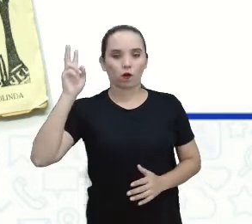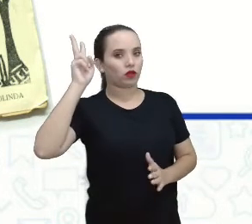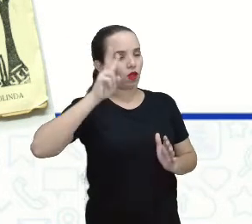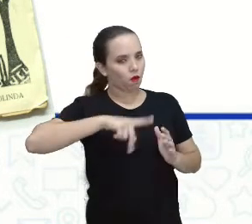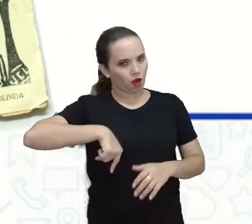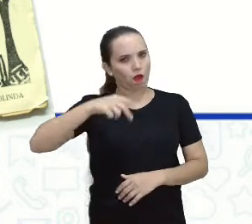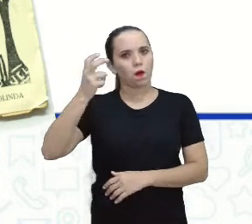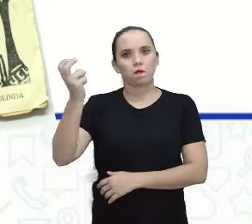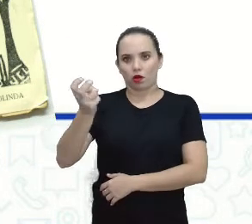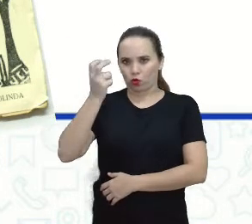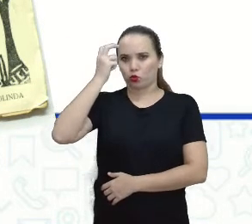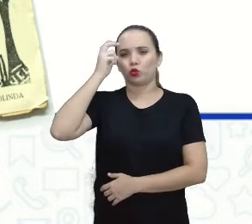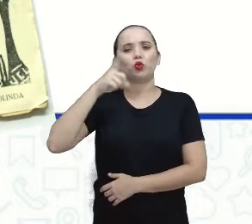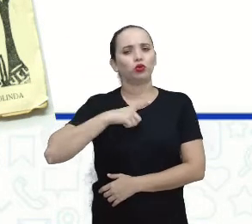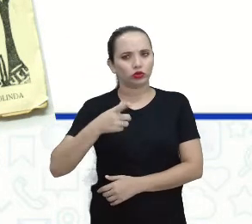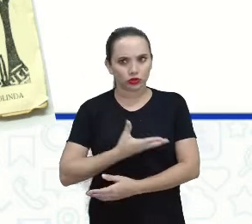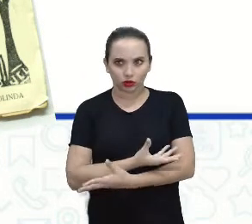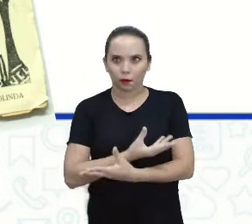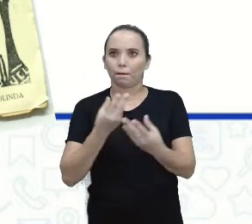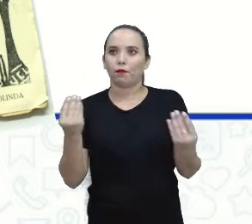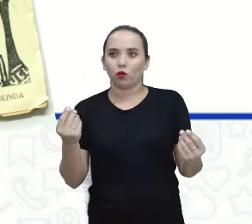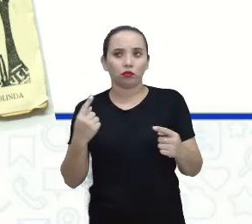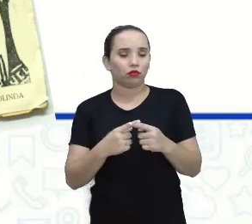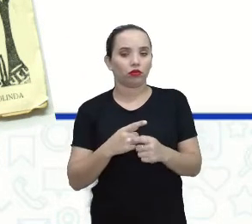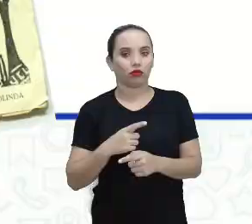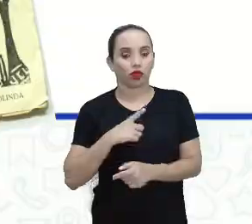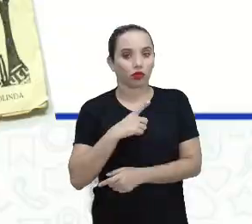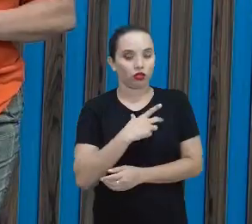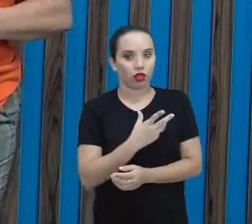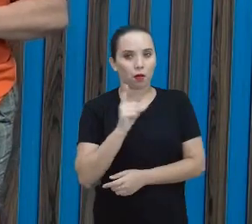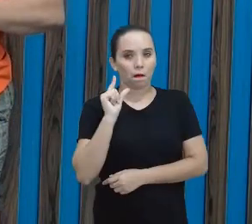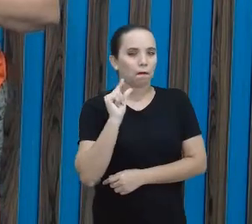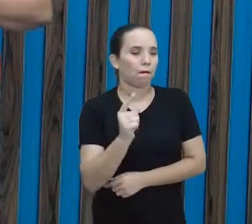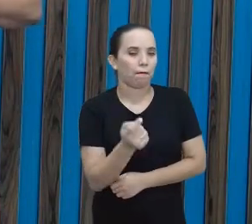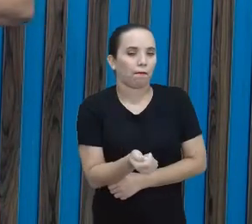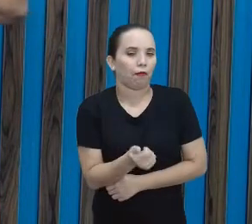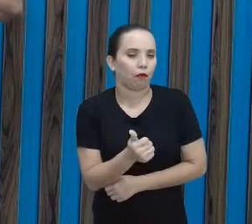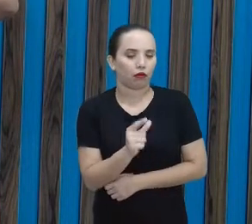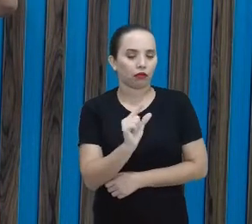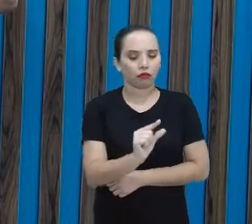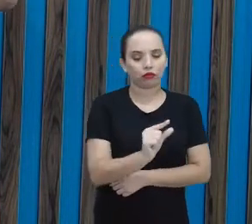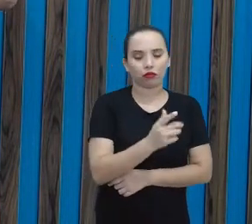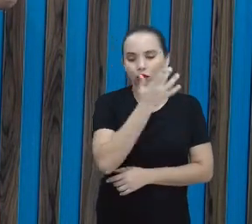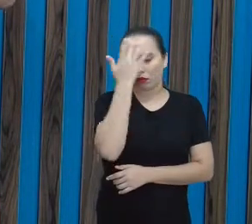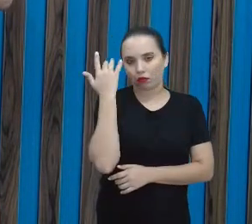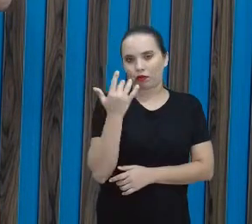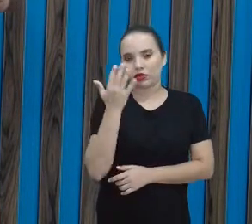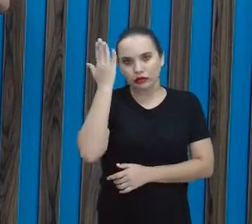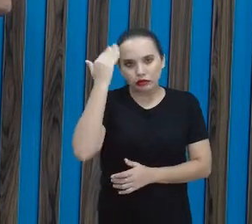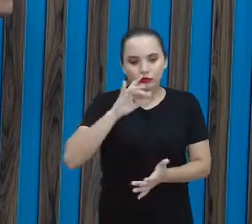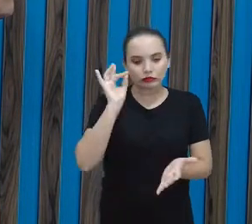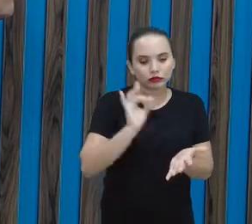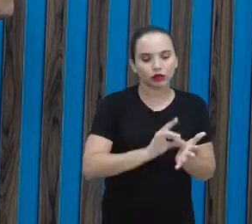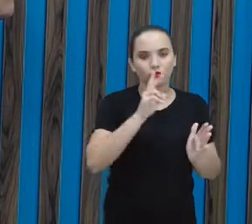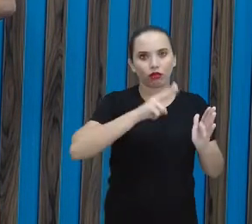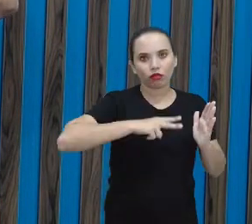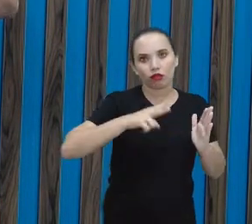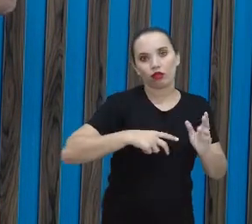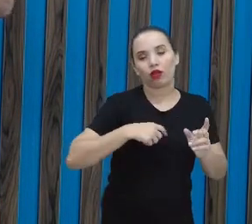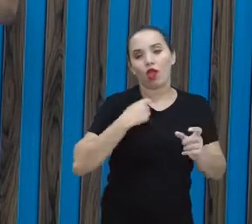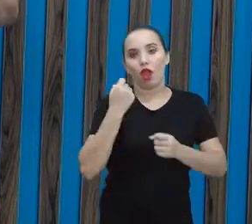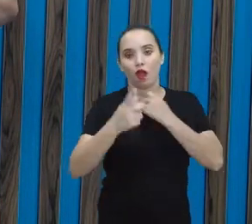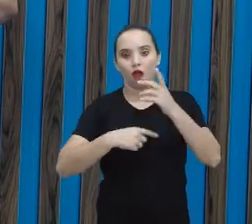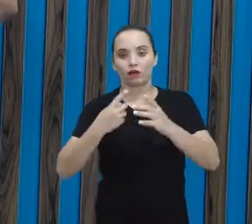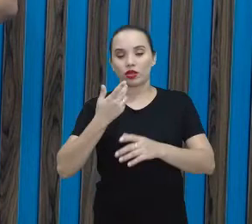de oralidade, porque tinham poucas pessoas que sabiam ler, essas pessoas elas liam os cordéis